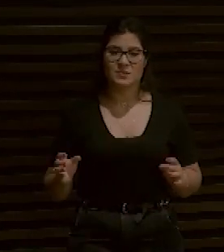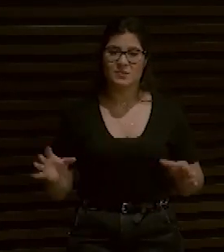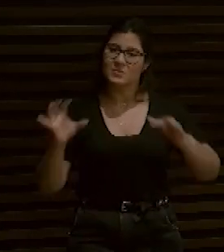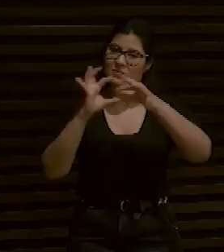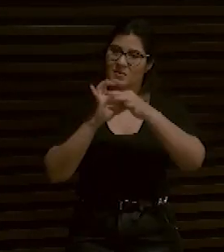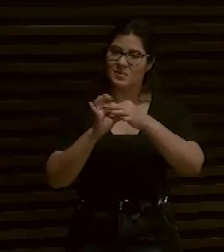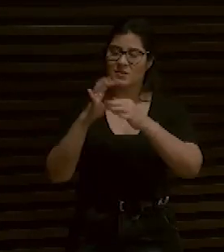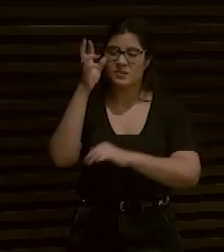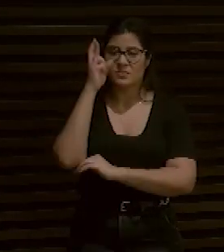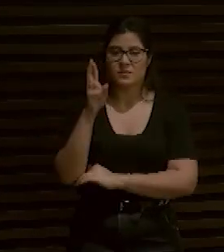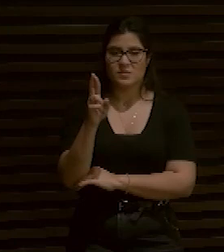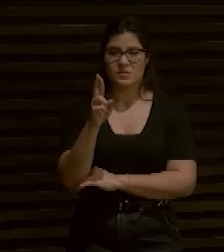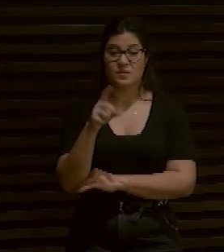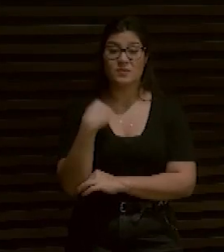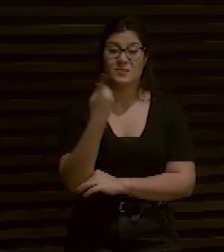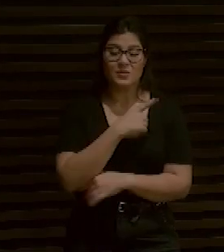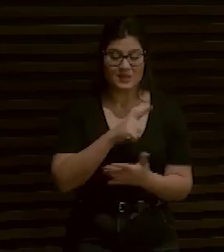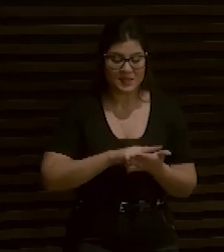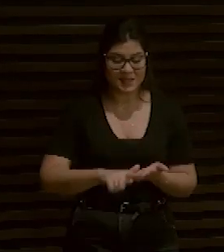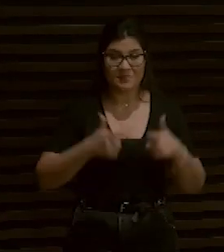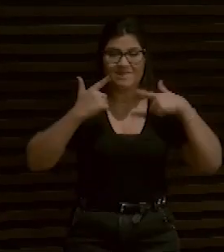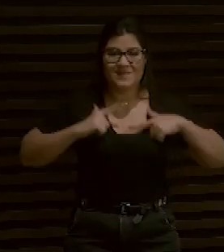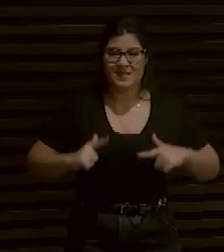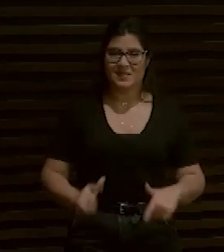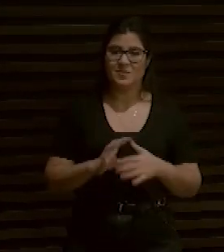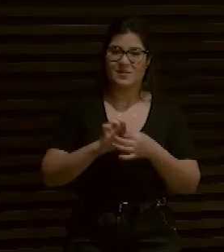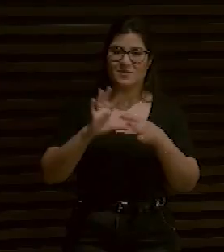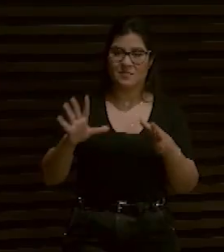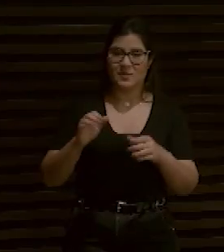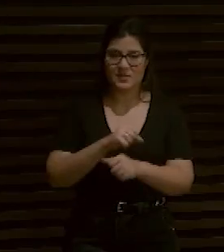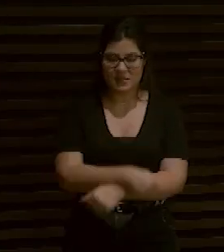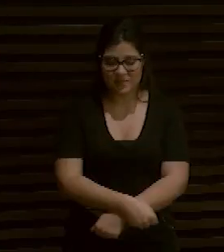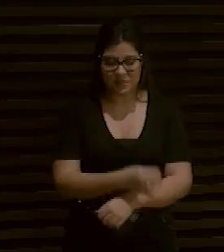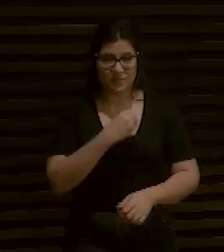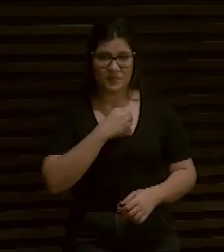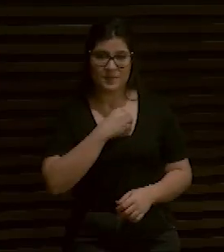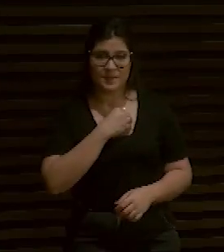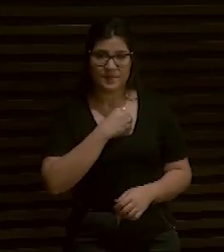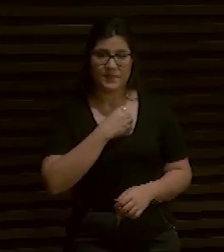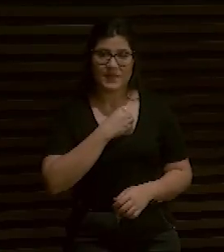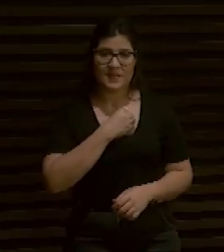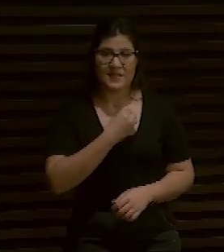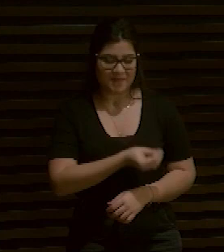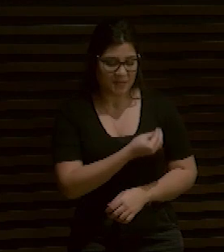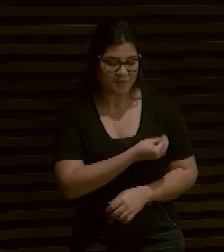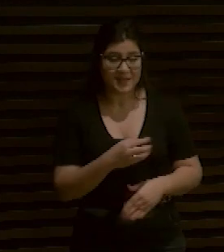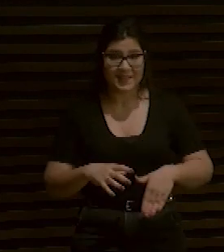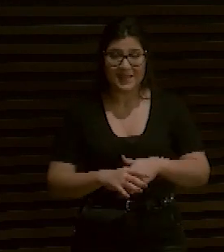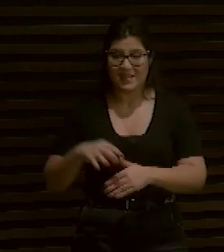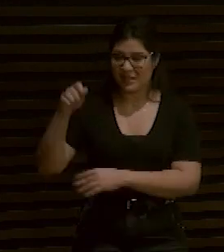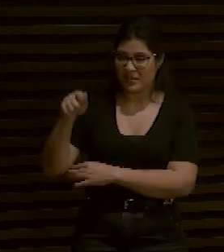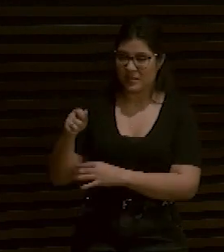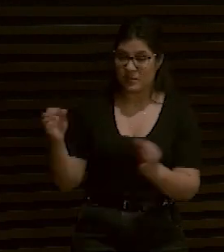Senhor. Em Jesus nós somos limpos e libertos da escravidão do pecado, para que andássemos em novidade de